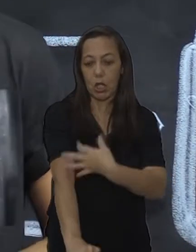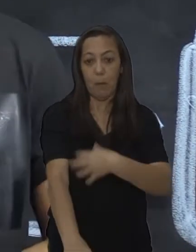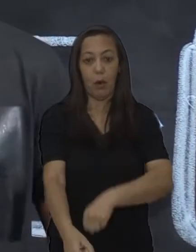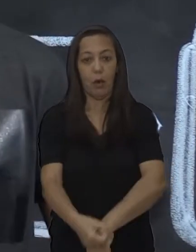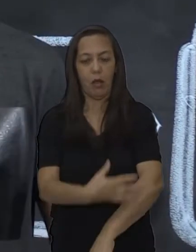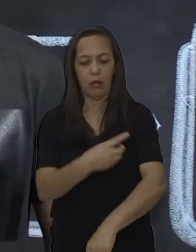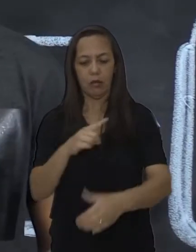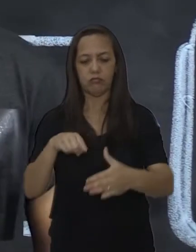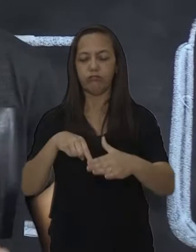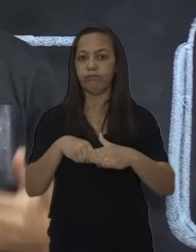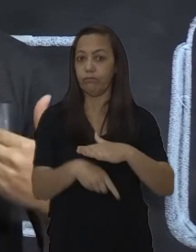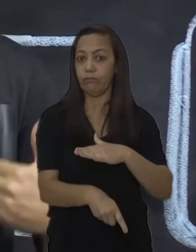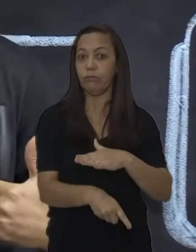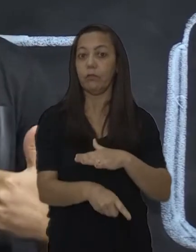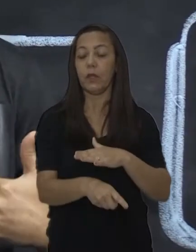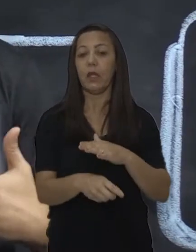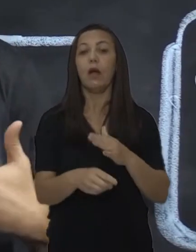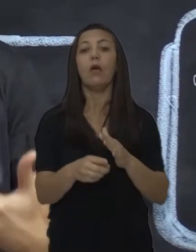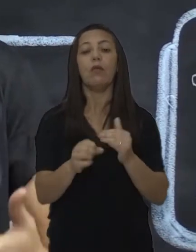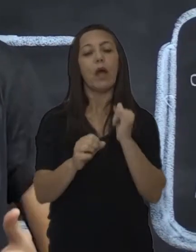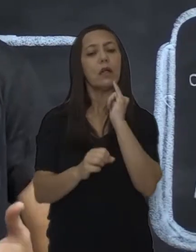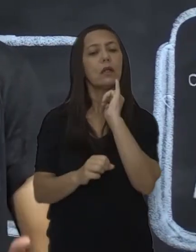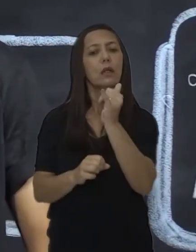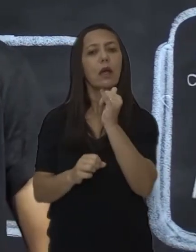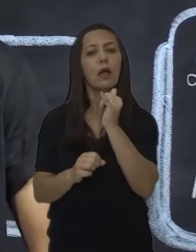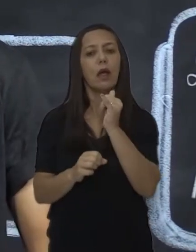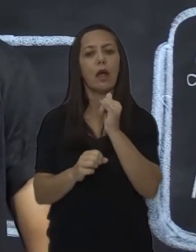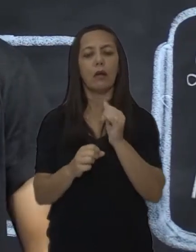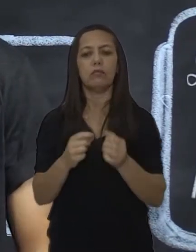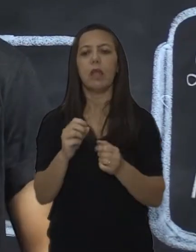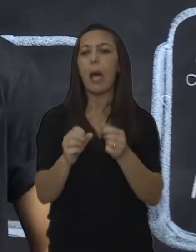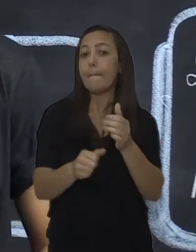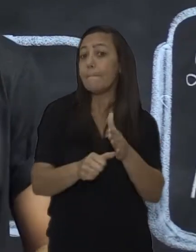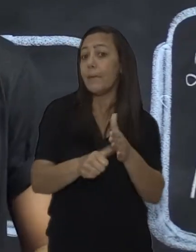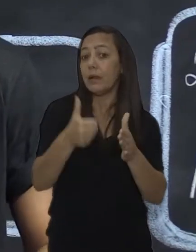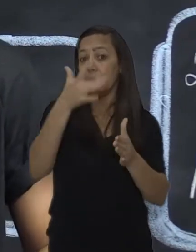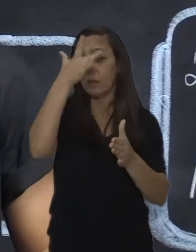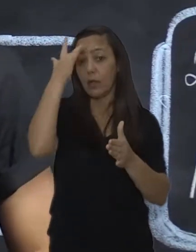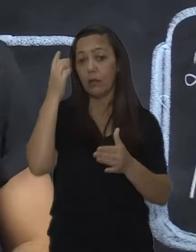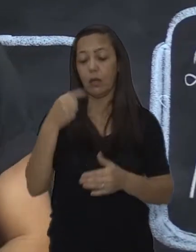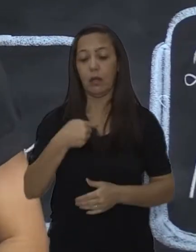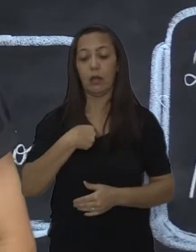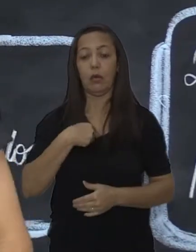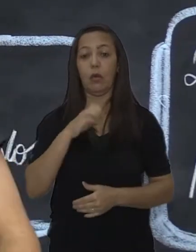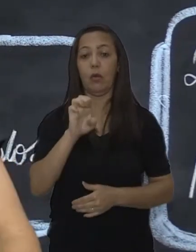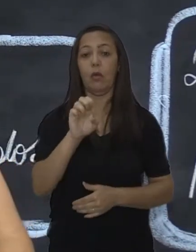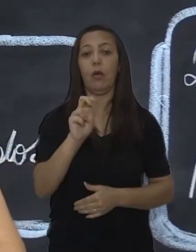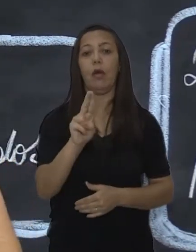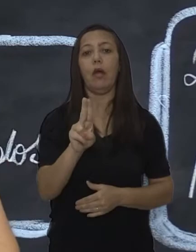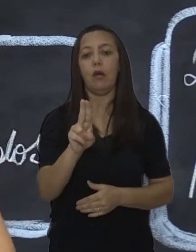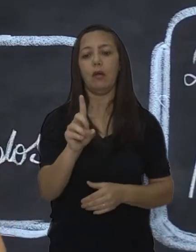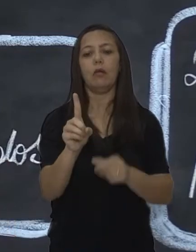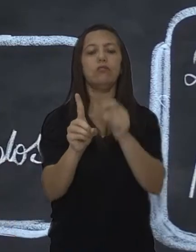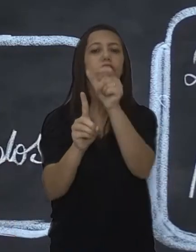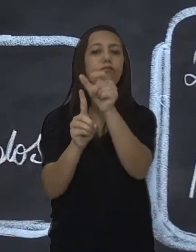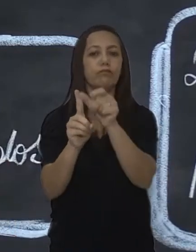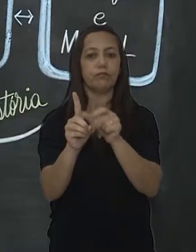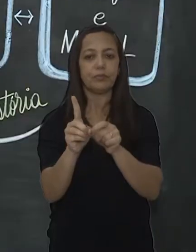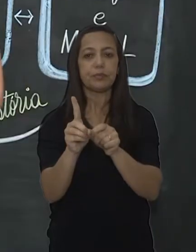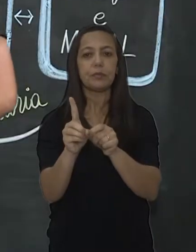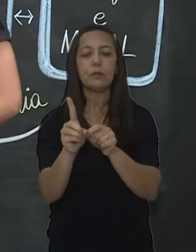interessante narrá-lo em primeira pessoa, porque a própria pessoa narrando, falando as experiências dela, vai conseguir traduzir isso melhor do que alguém que observa de